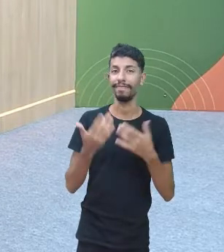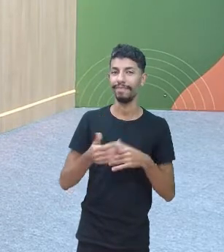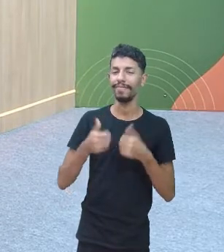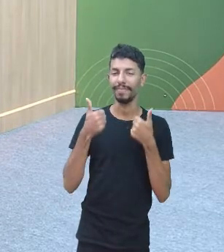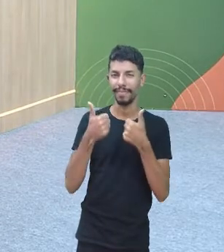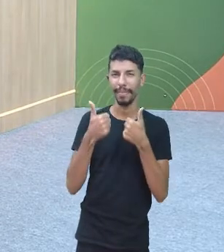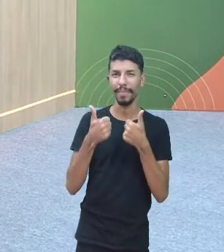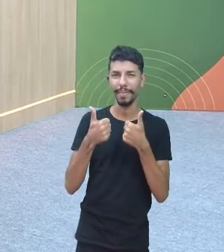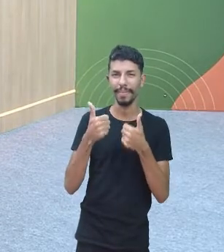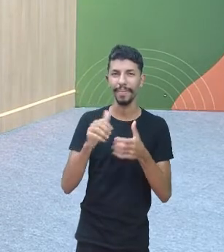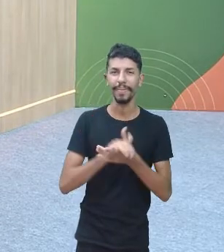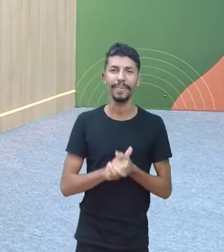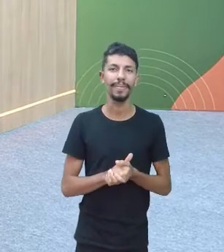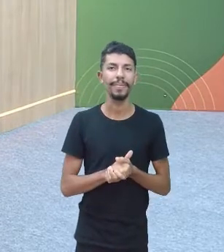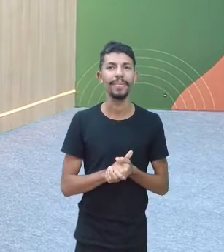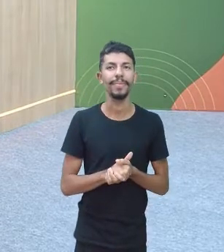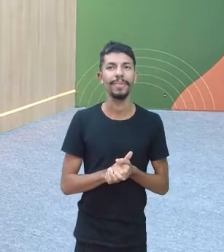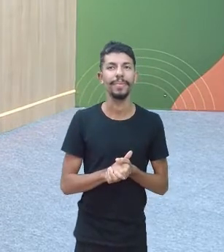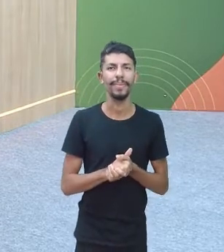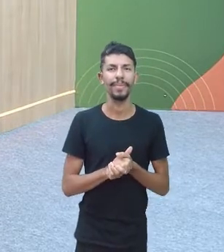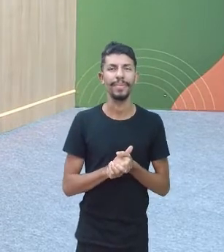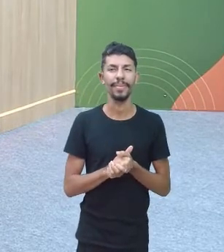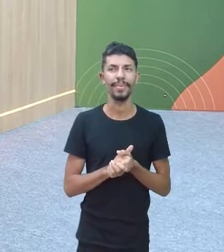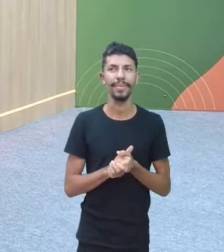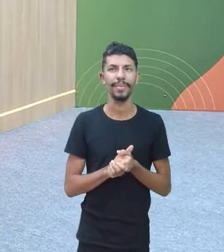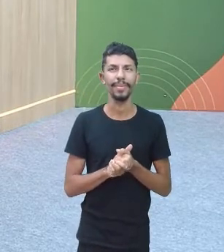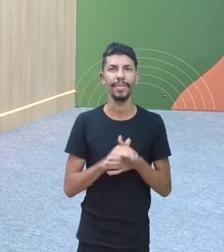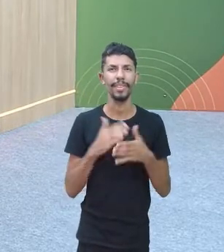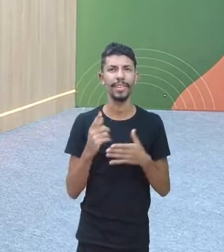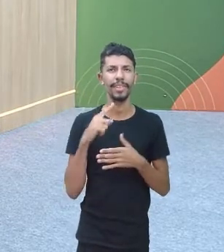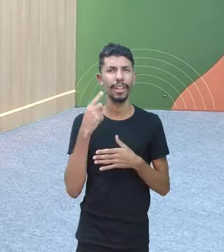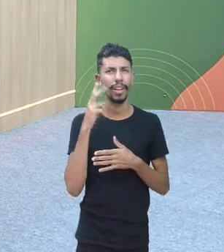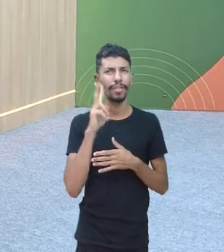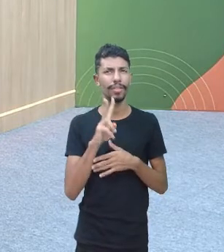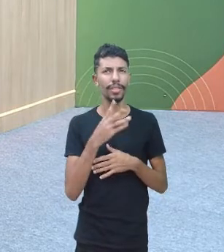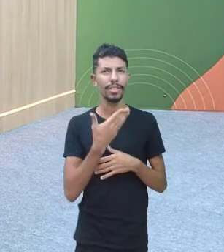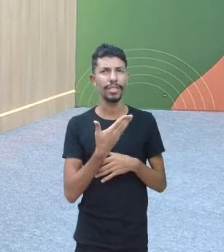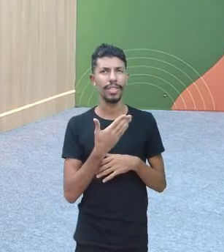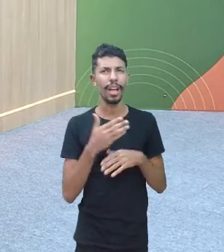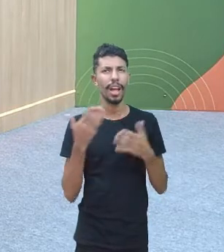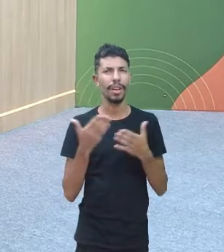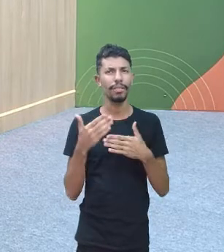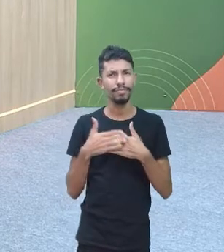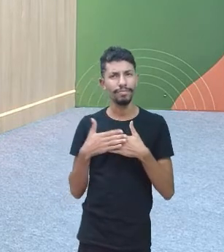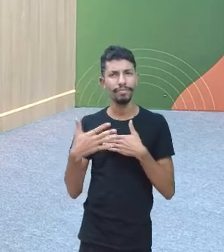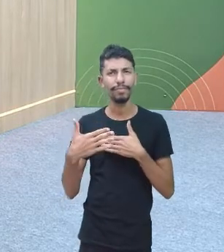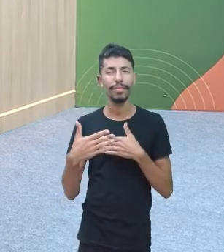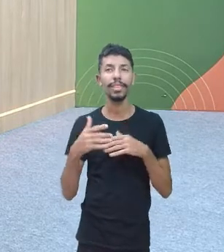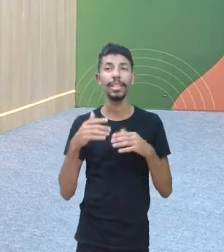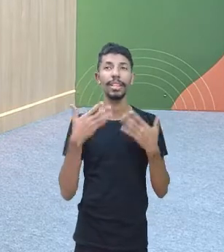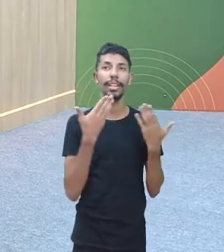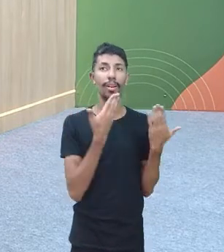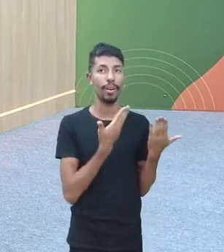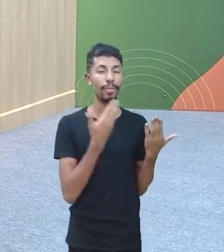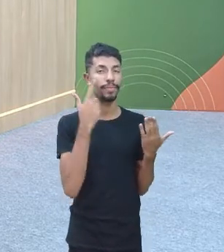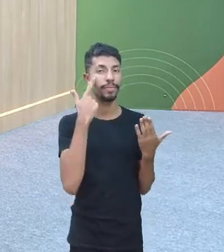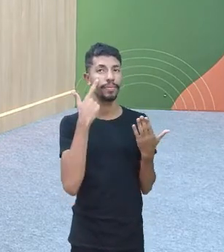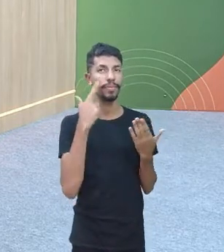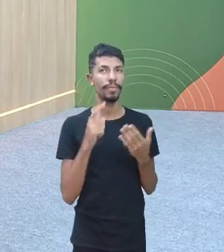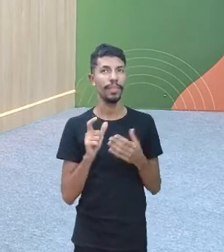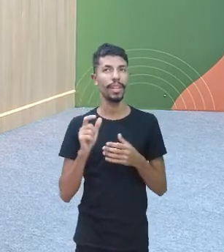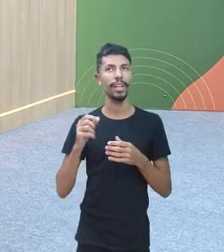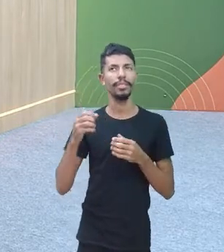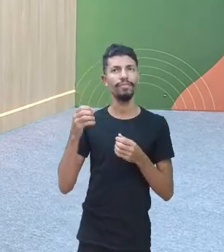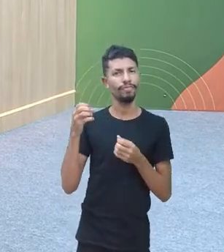Beleza, Creiton. Bom, essa aí a gente já viu. Vamos passar um pouquinho. Bom, essa nova